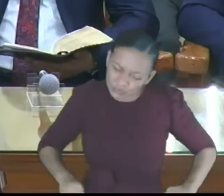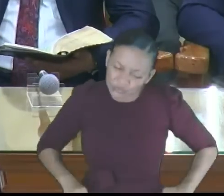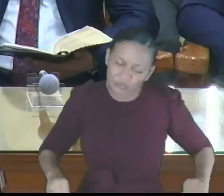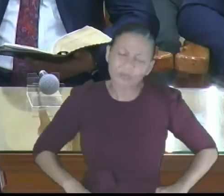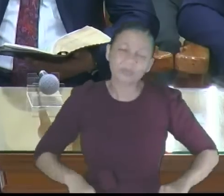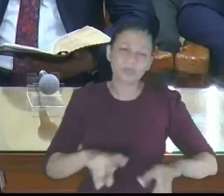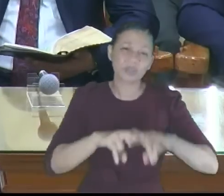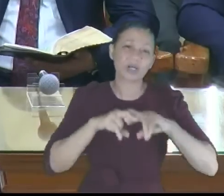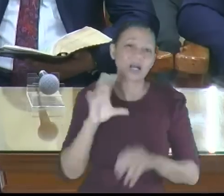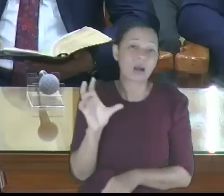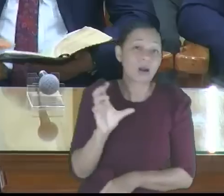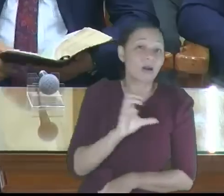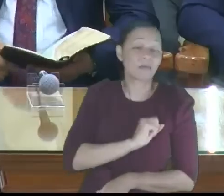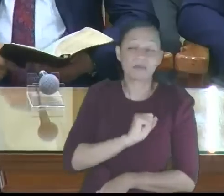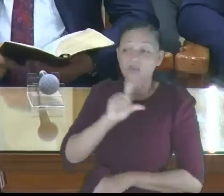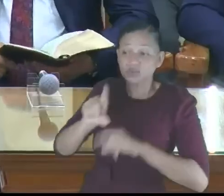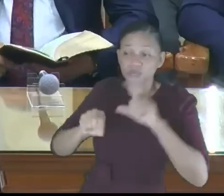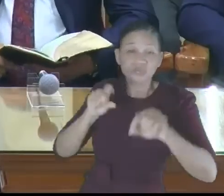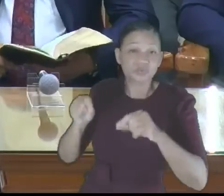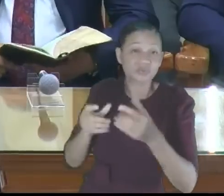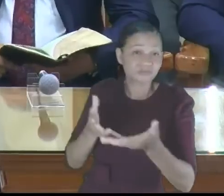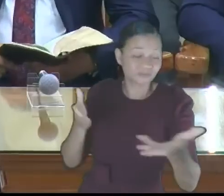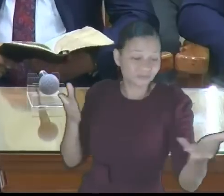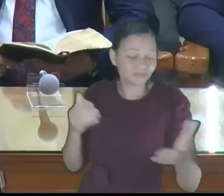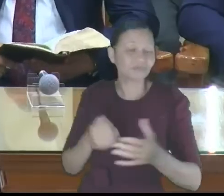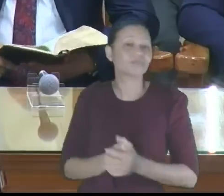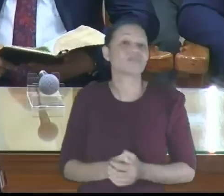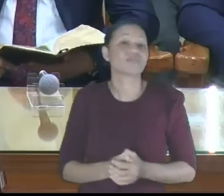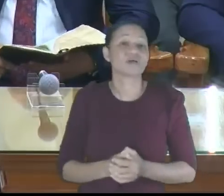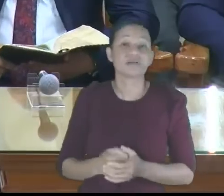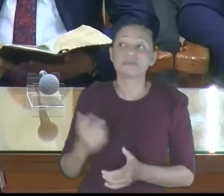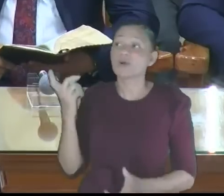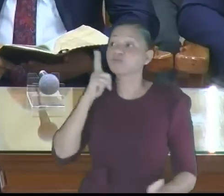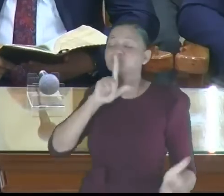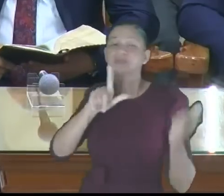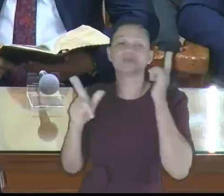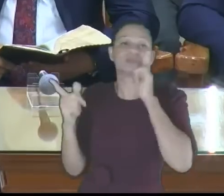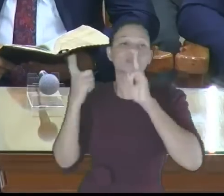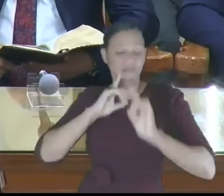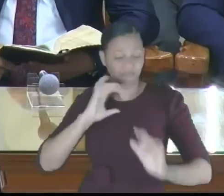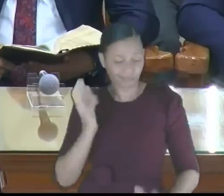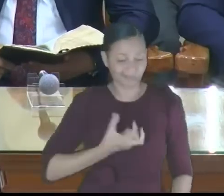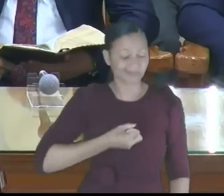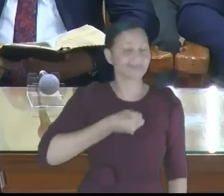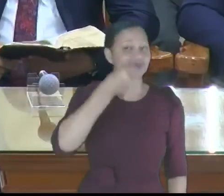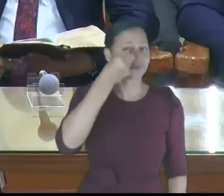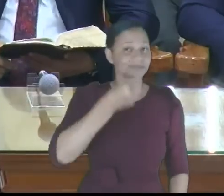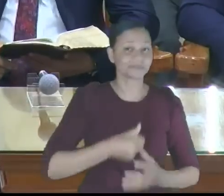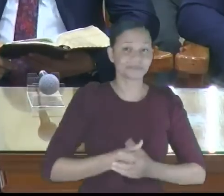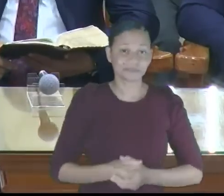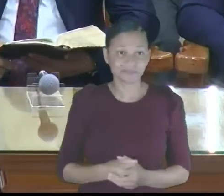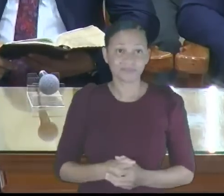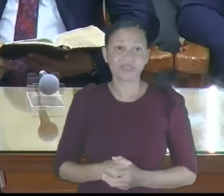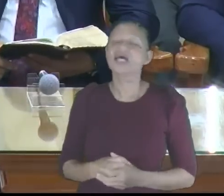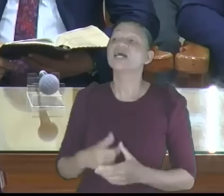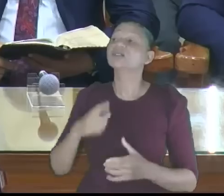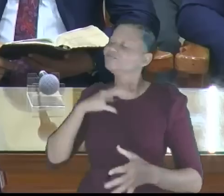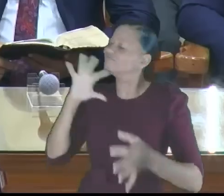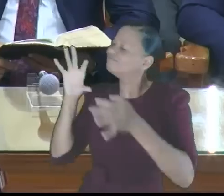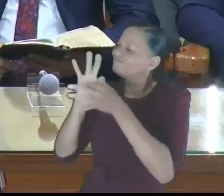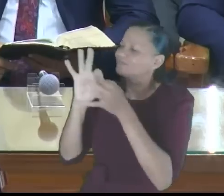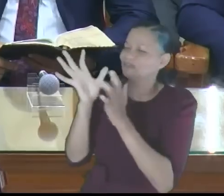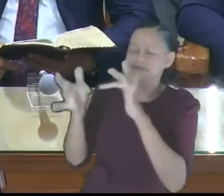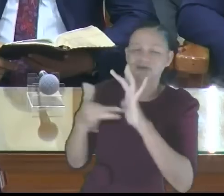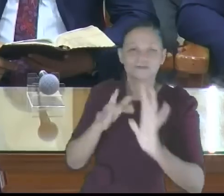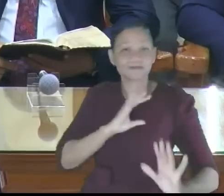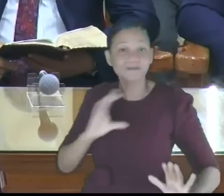amor dos escolhidos, para que eles alcancem a salvação que está em Cristo Jesus.